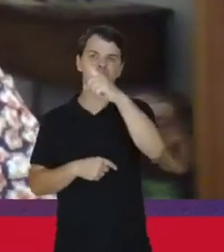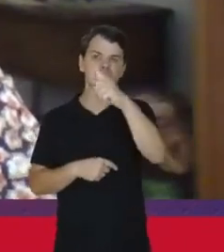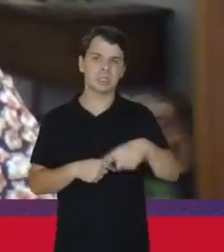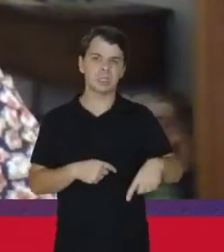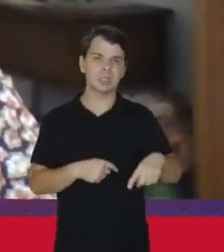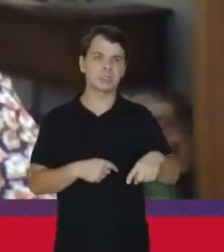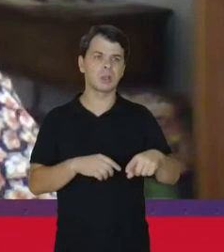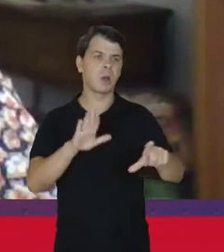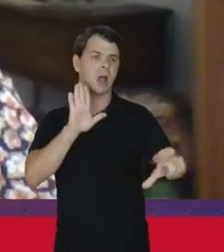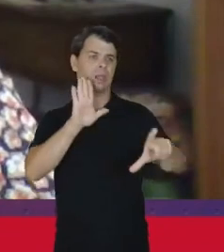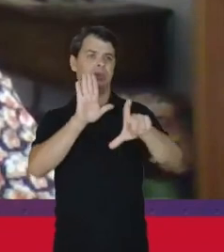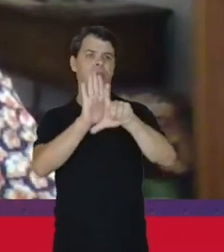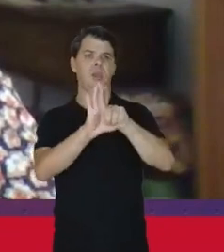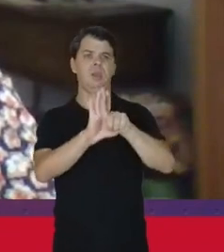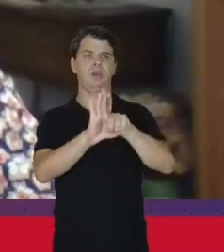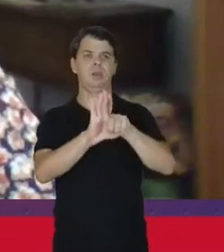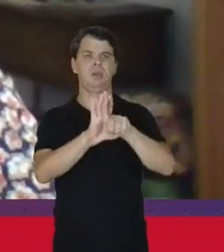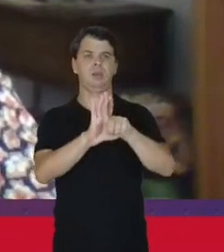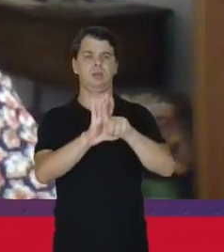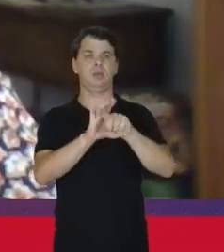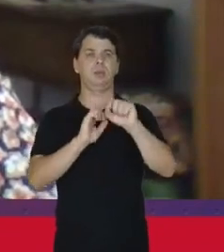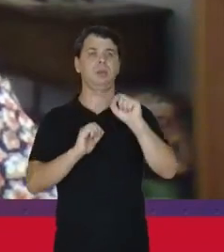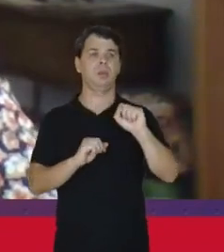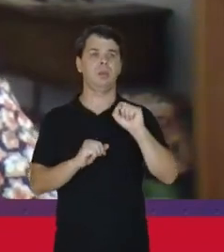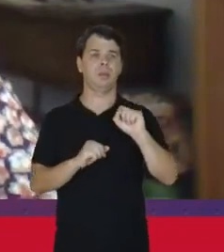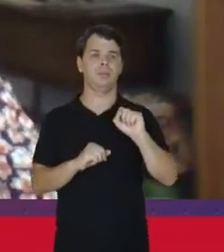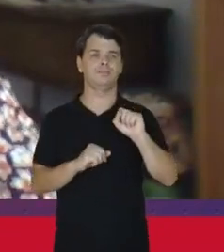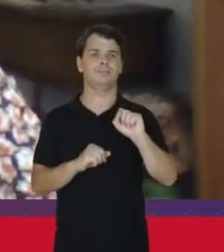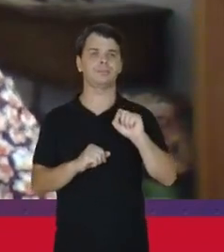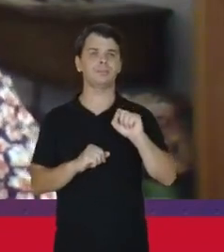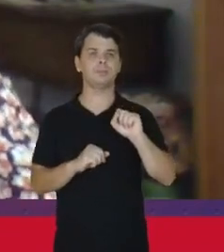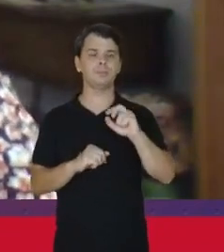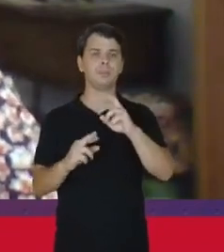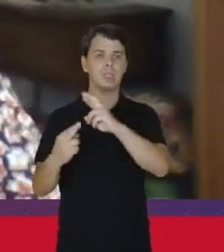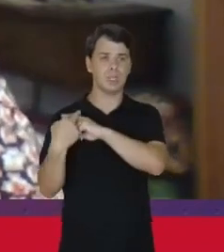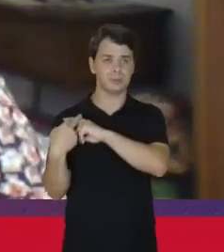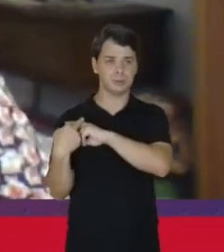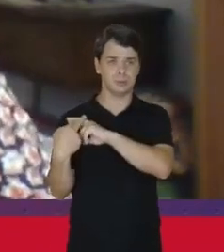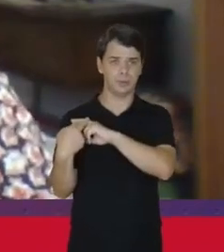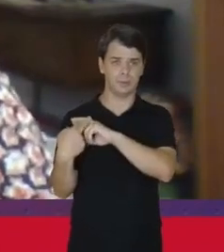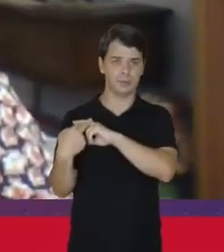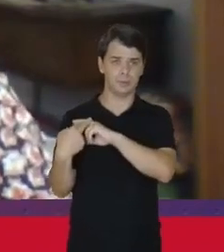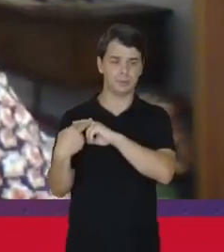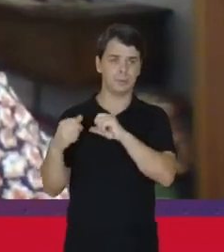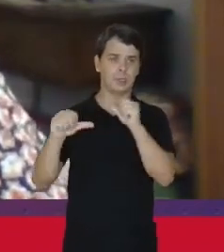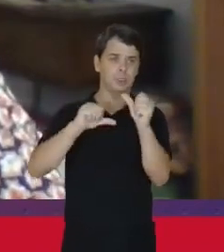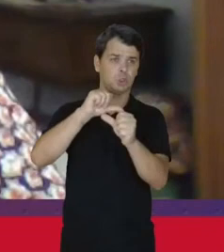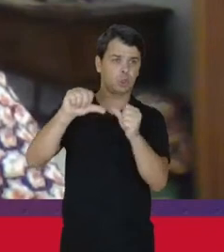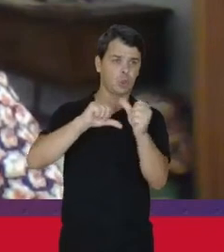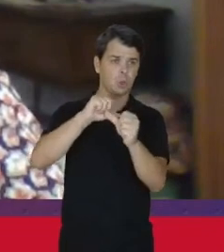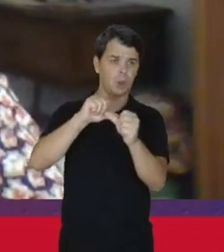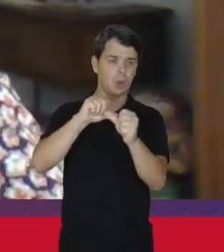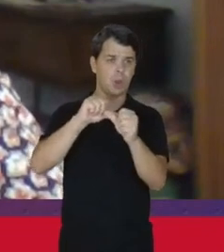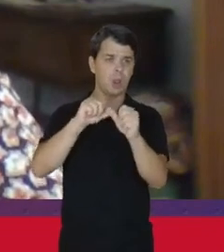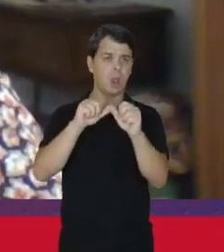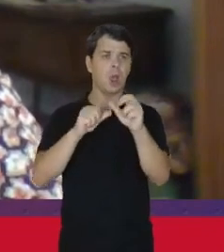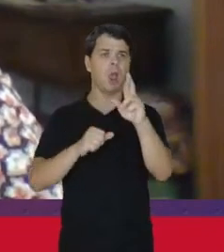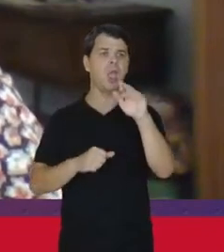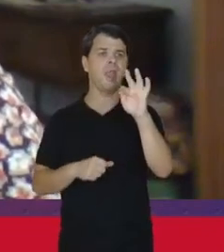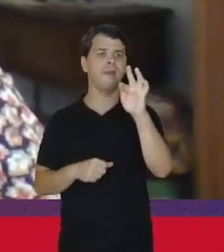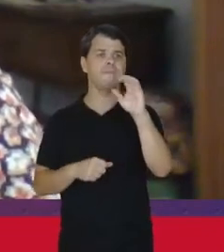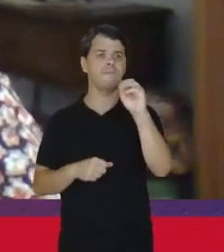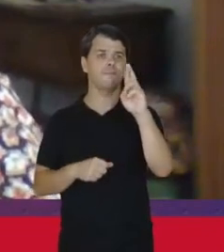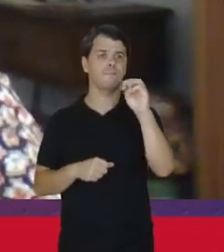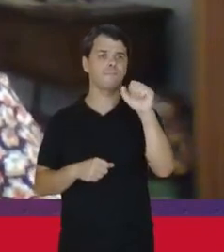a legislação, né, que é responsável pela reforma da